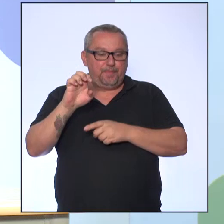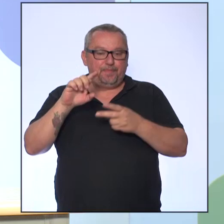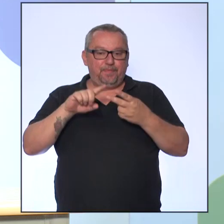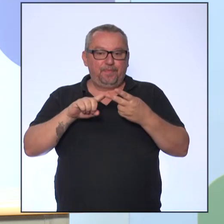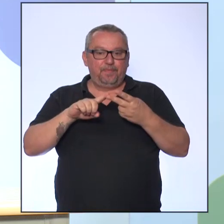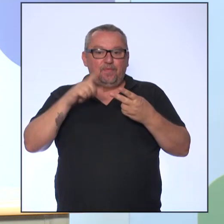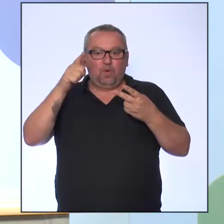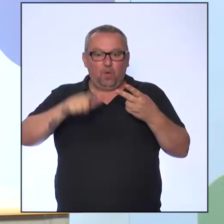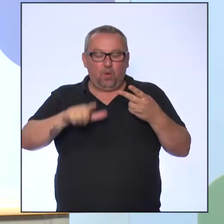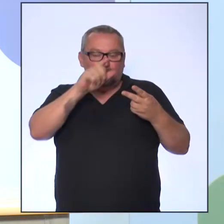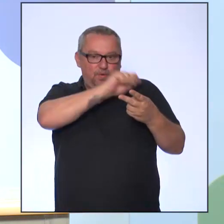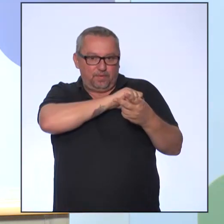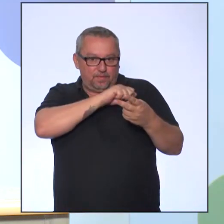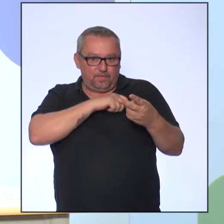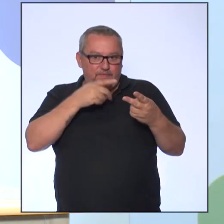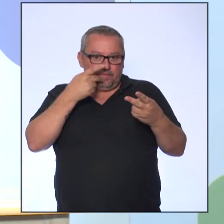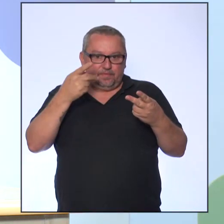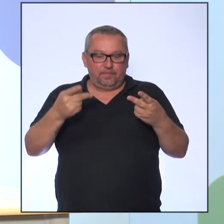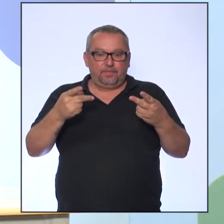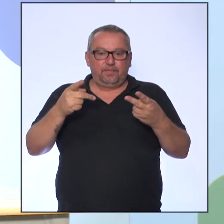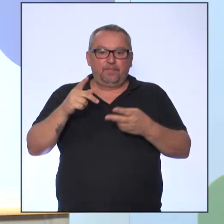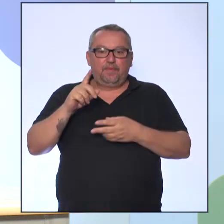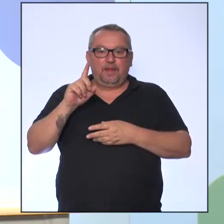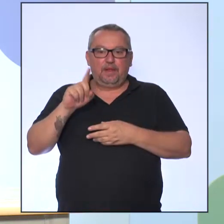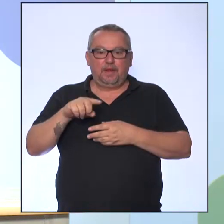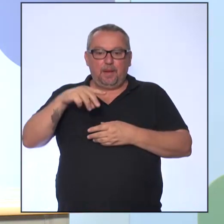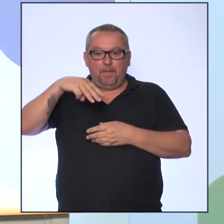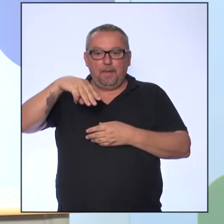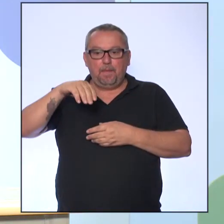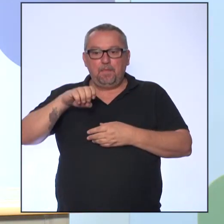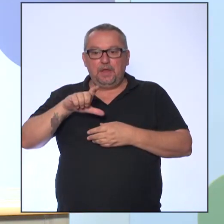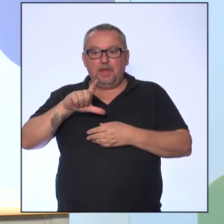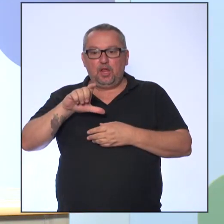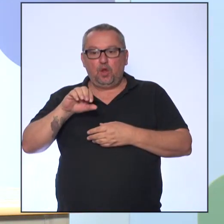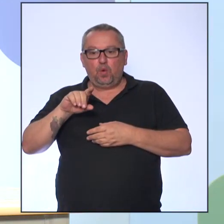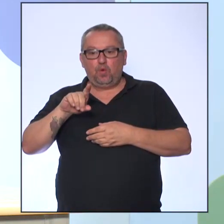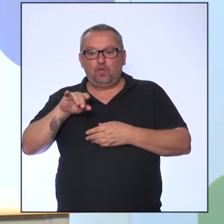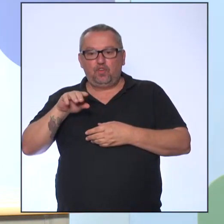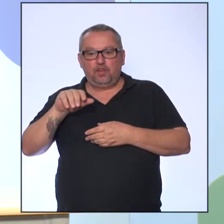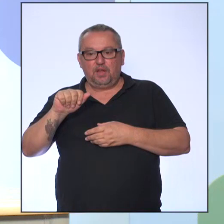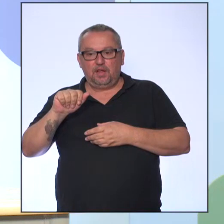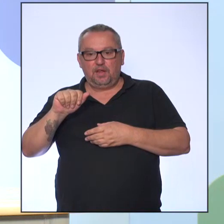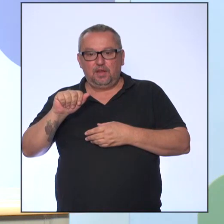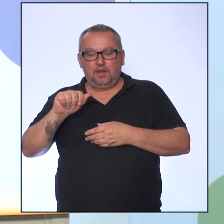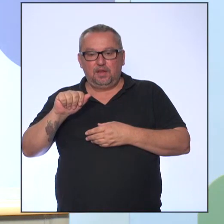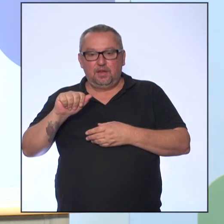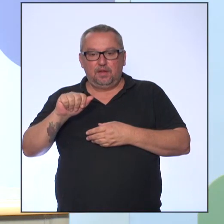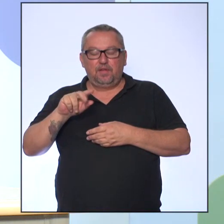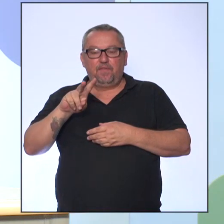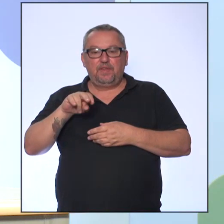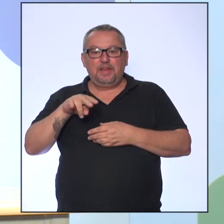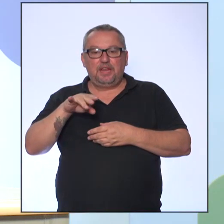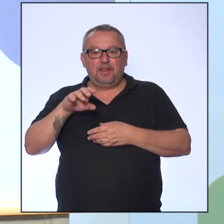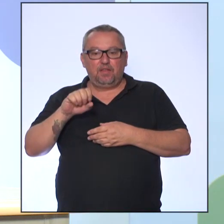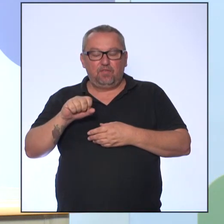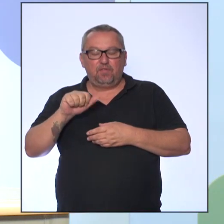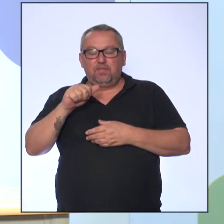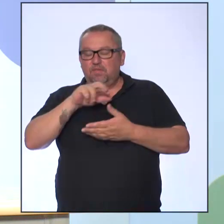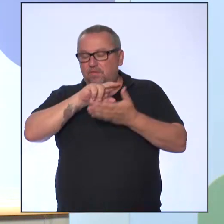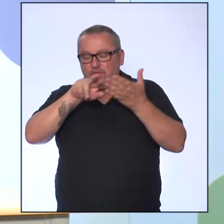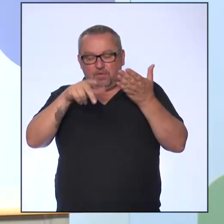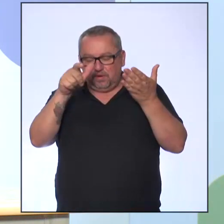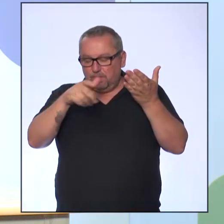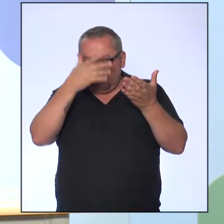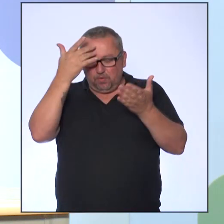a Marina e a Ana falam que é melodia. Vinícius, Kevin, Júlia, Adrian, Gustavo e